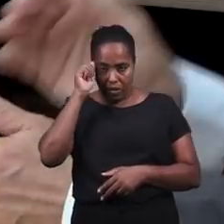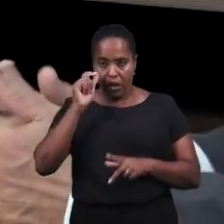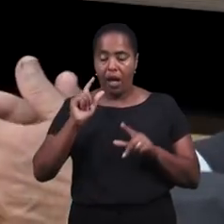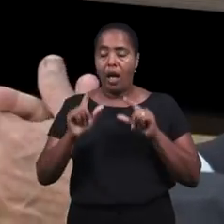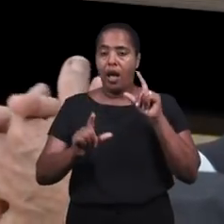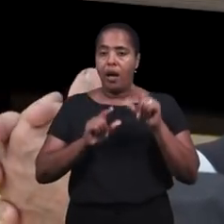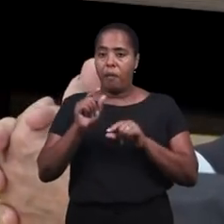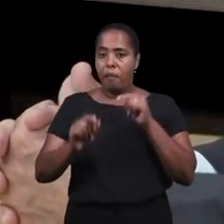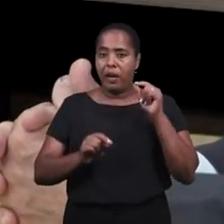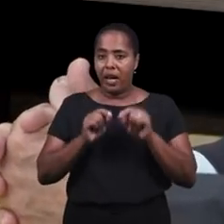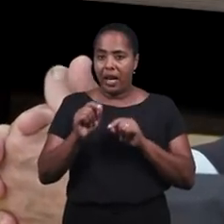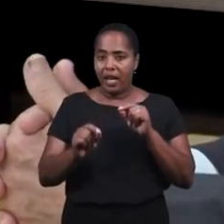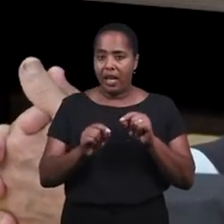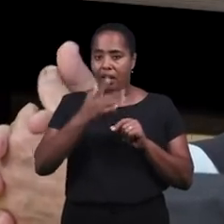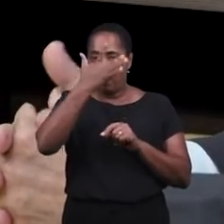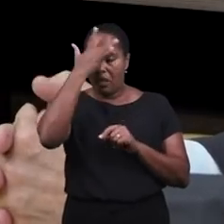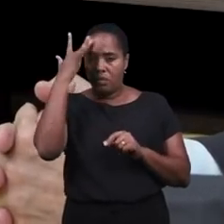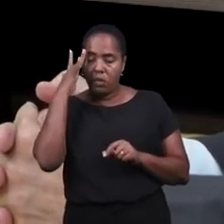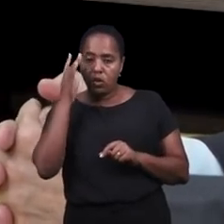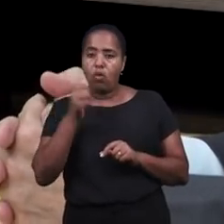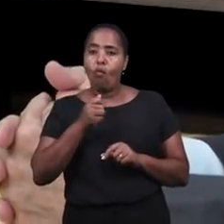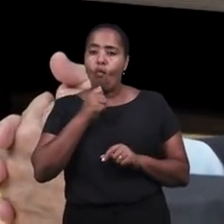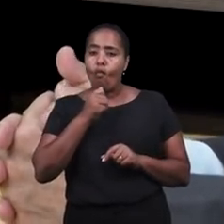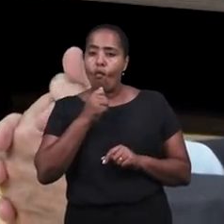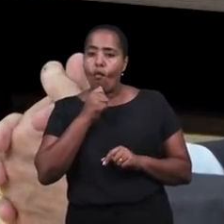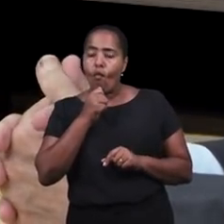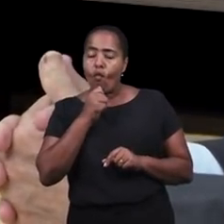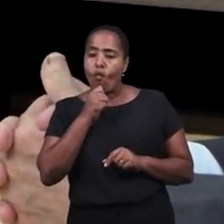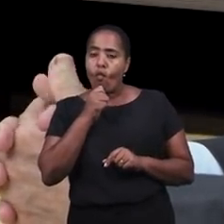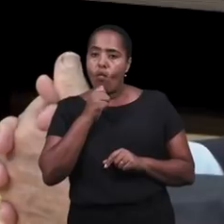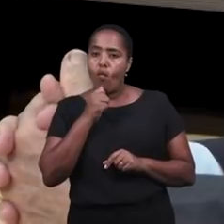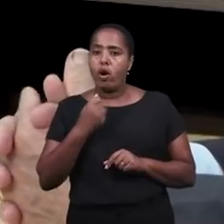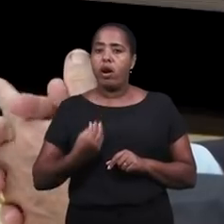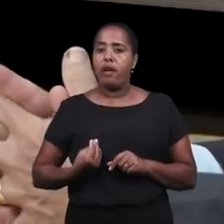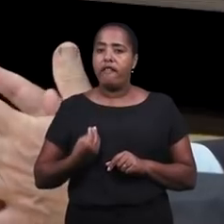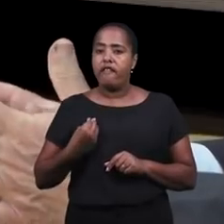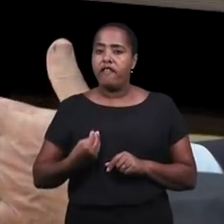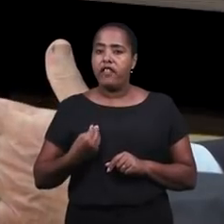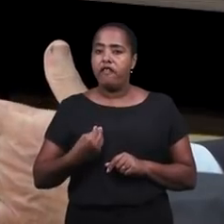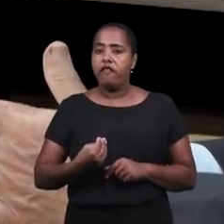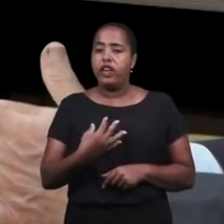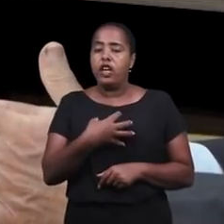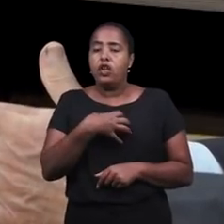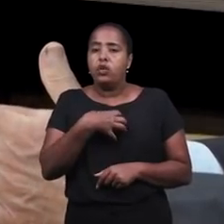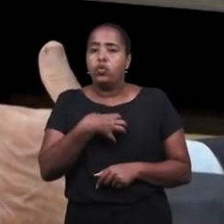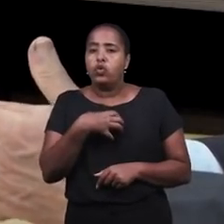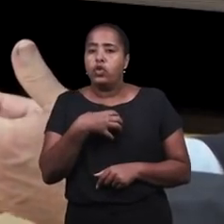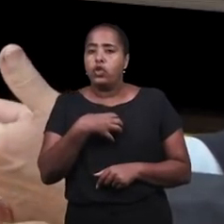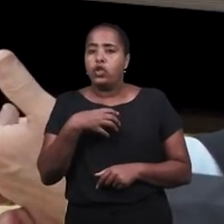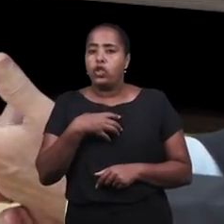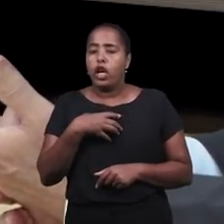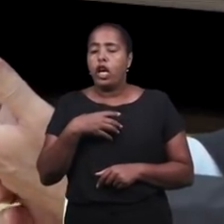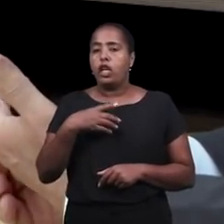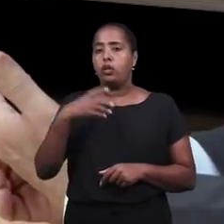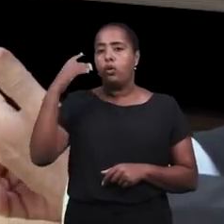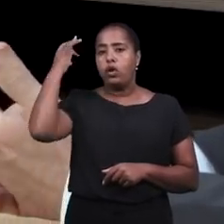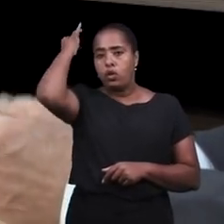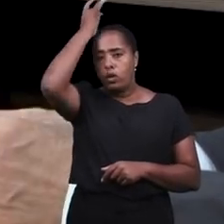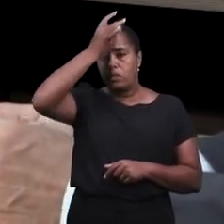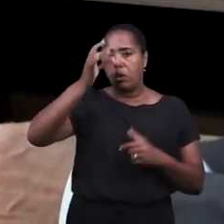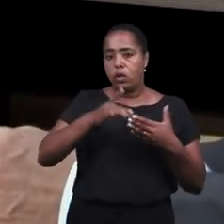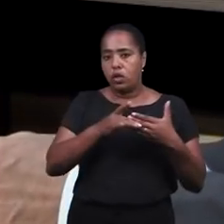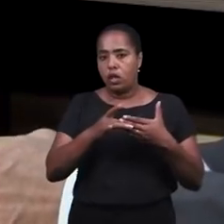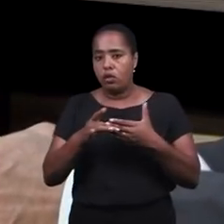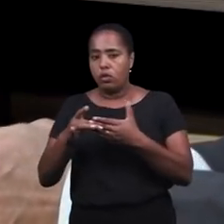controverso para aqueles que ainda não conseguiram viver de uma forma onde a direção